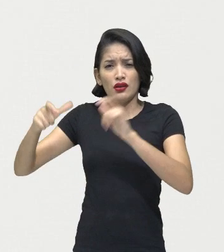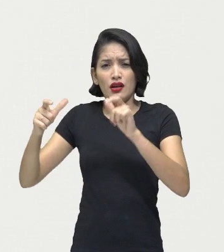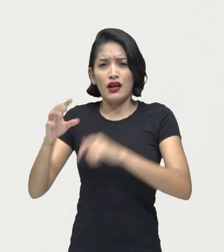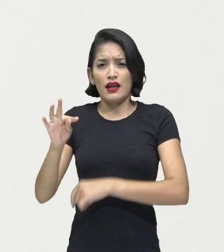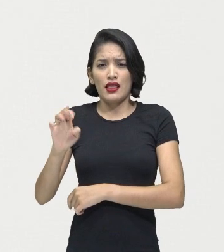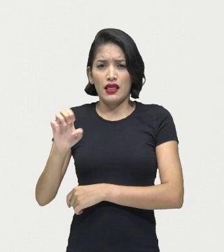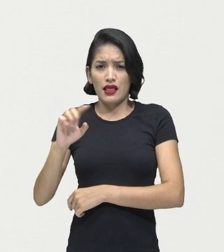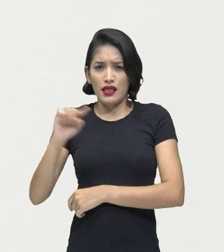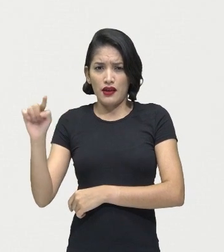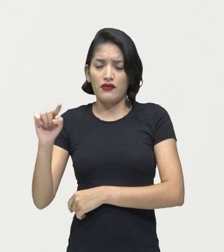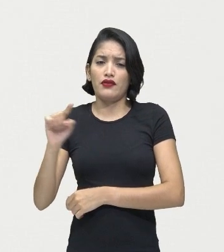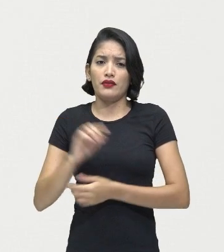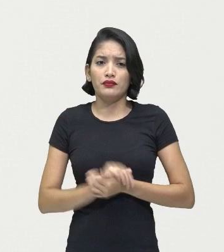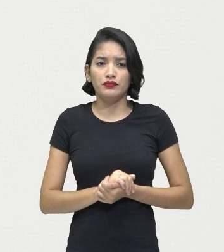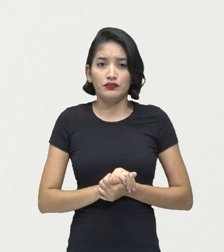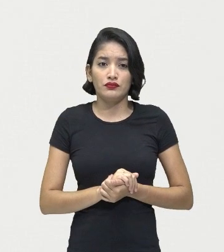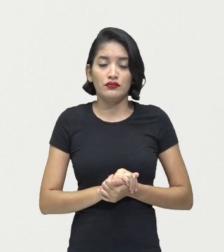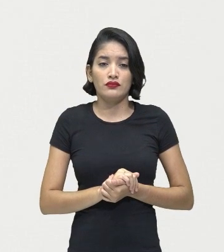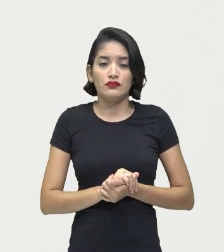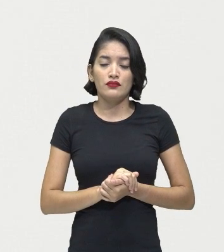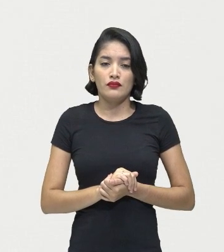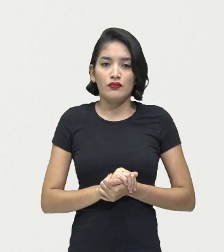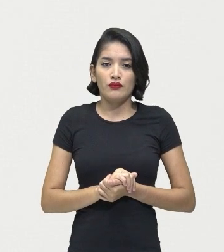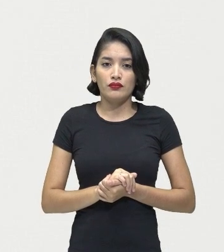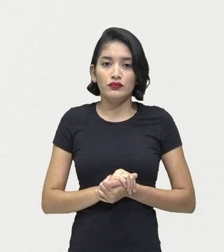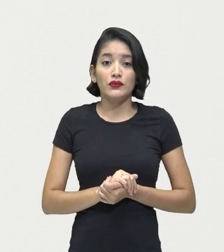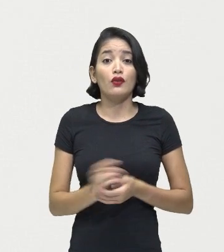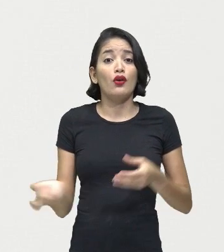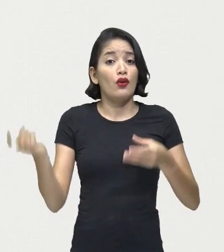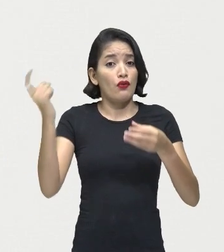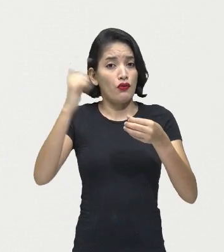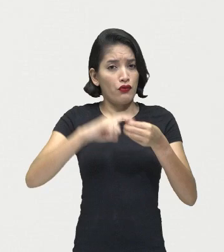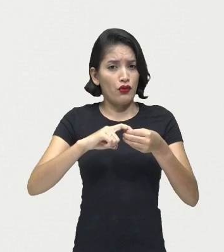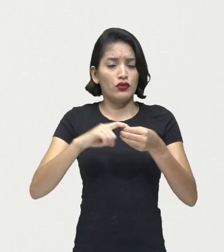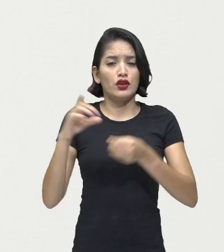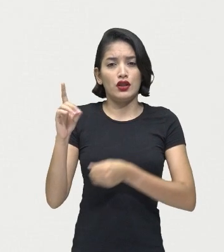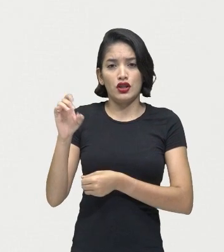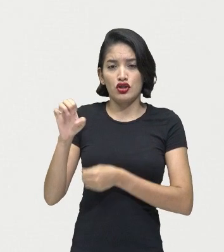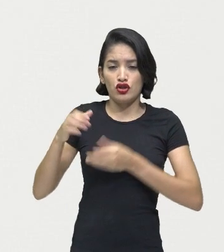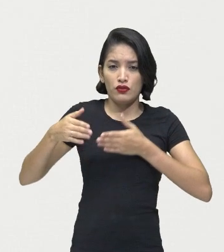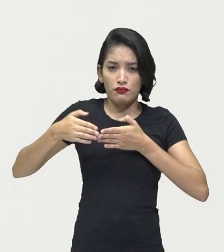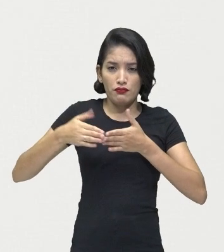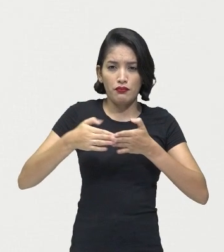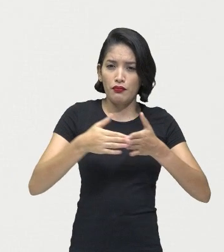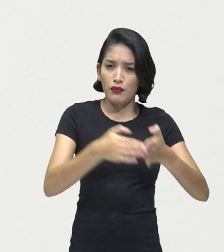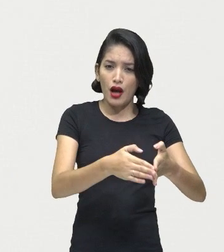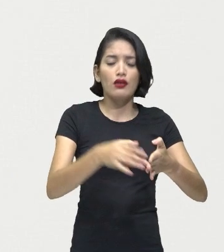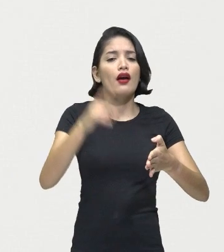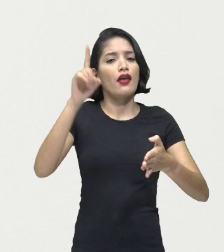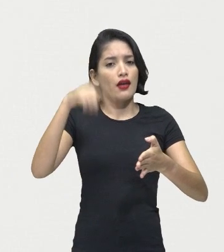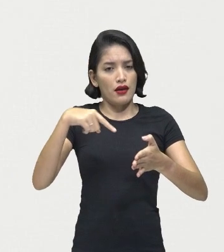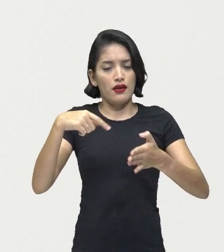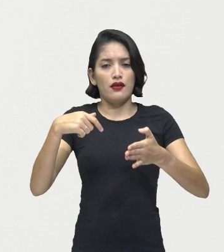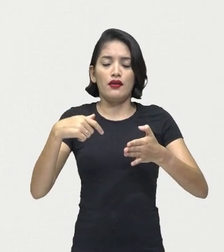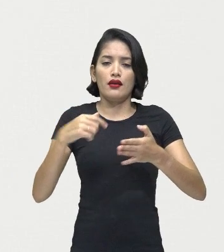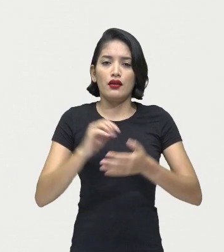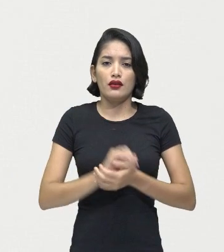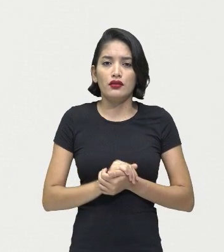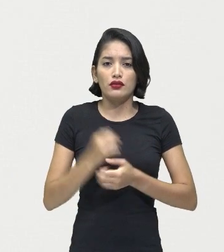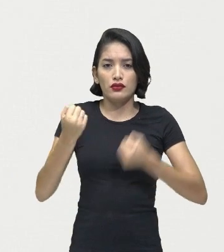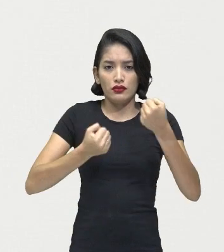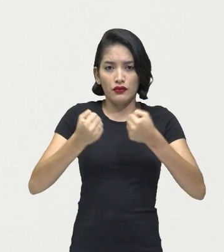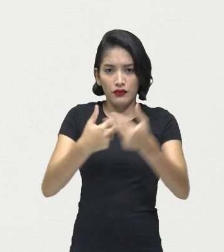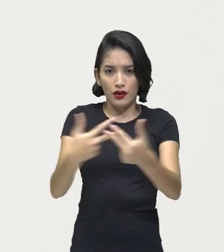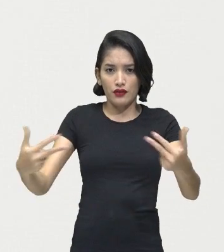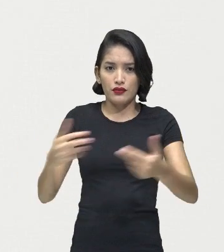meio, voltaremos de barco. Olha aqui, ó. Barco é um meio de transporte, né? De